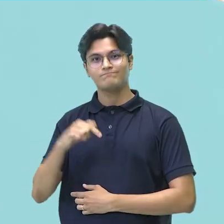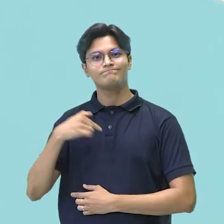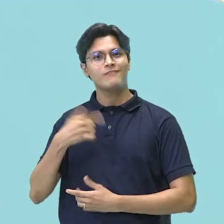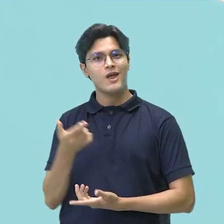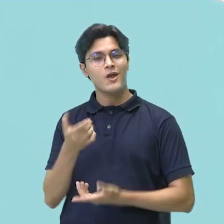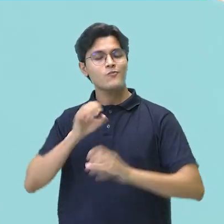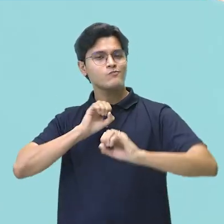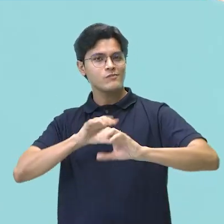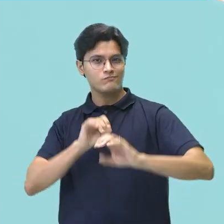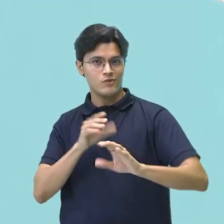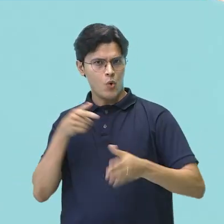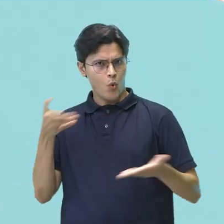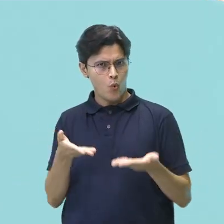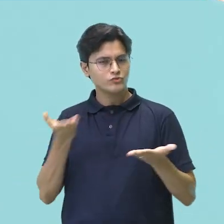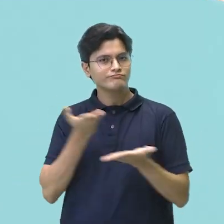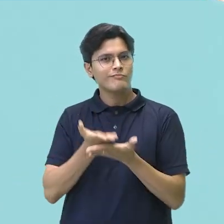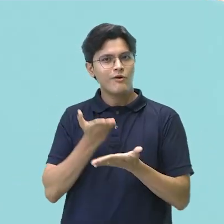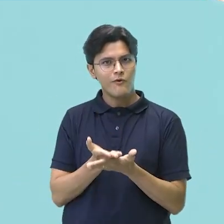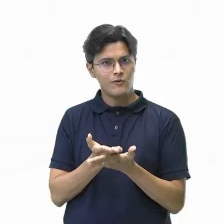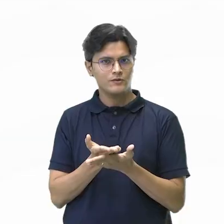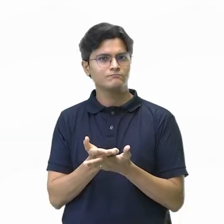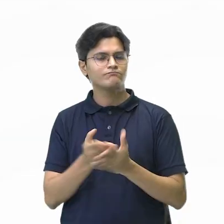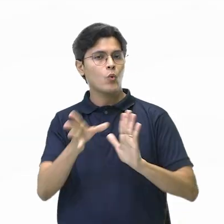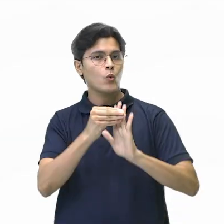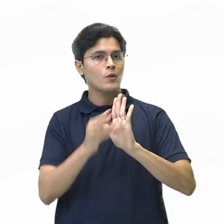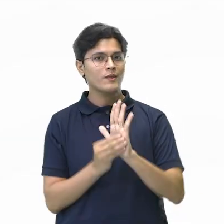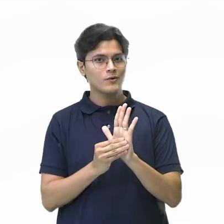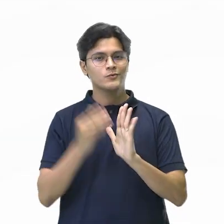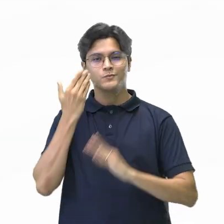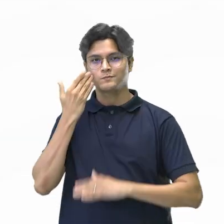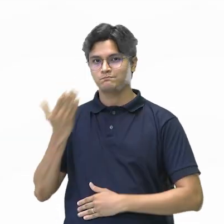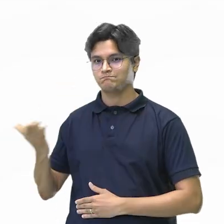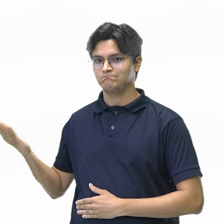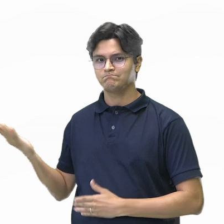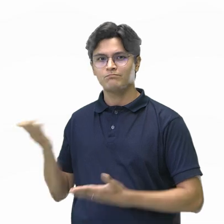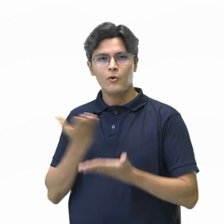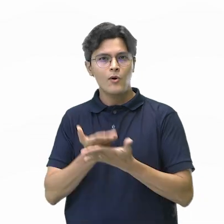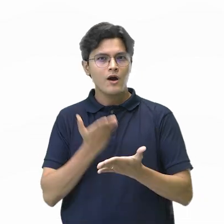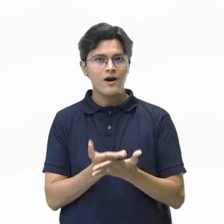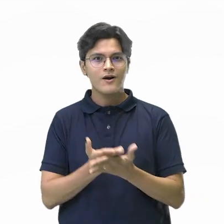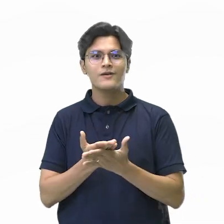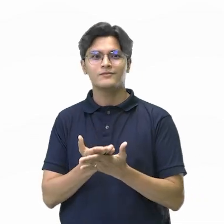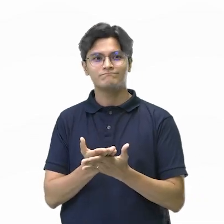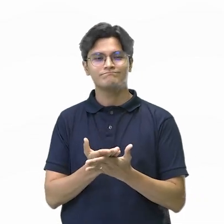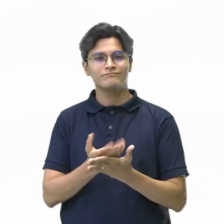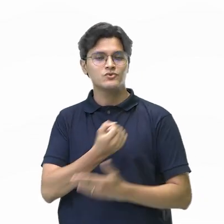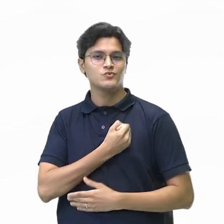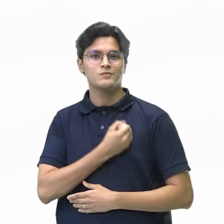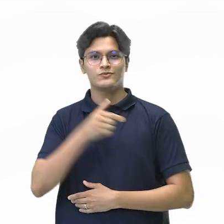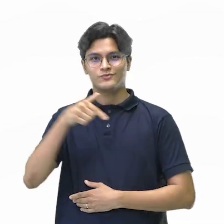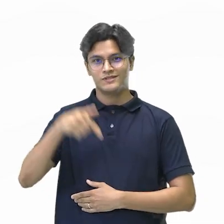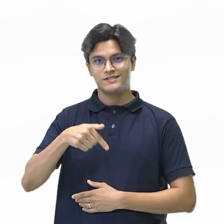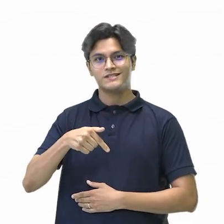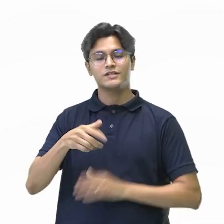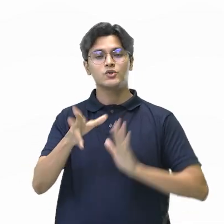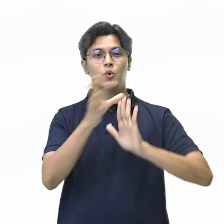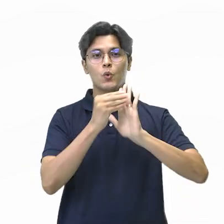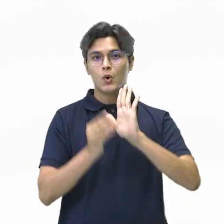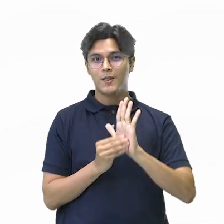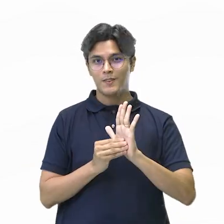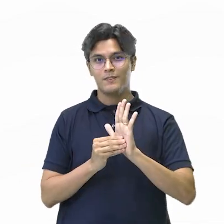nesta aula que tem como conteúdo. Hoje a nossa aula é a 7ª e o conteúdo